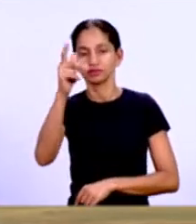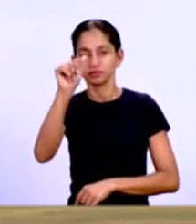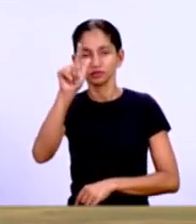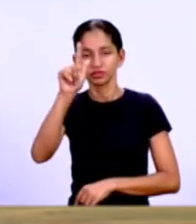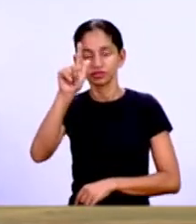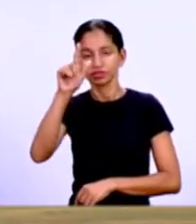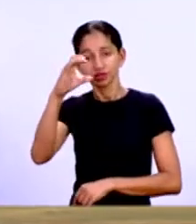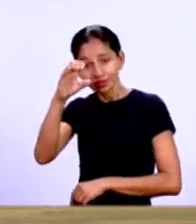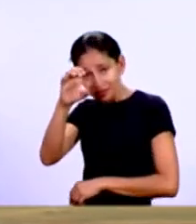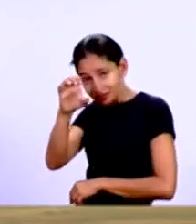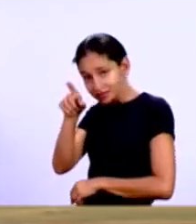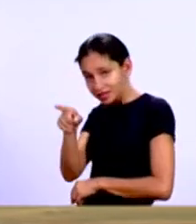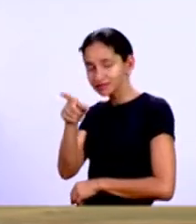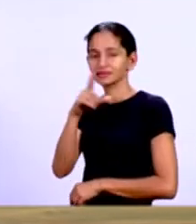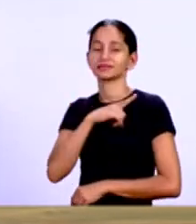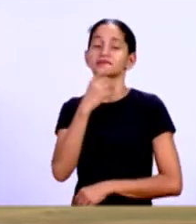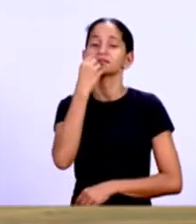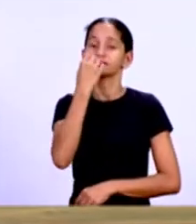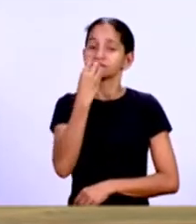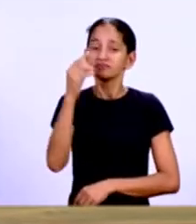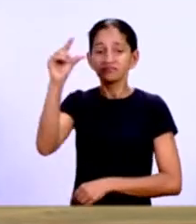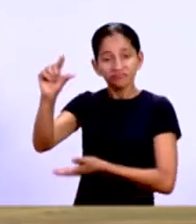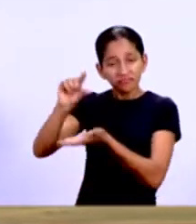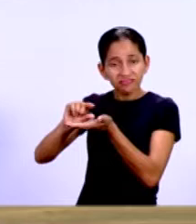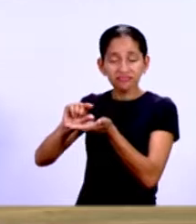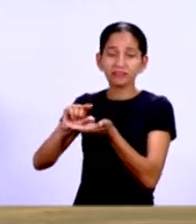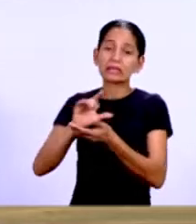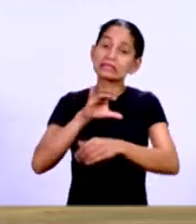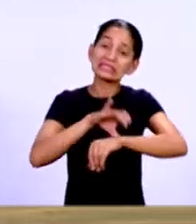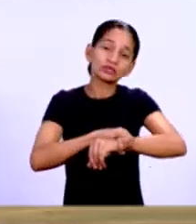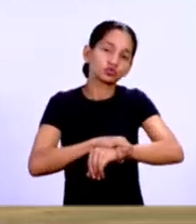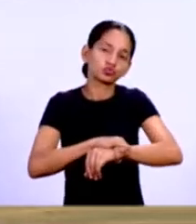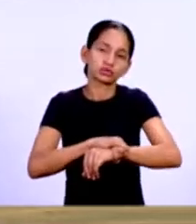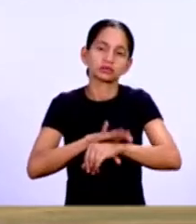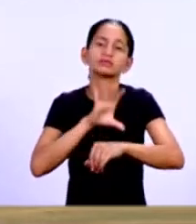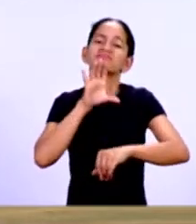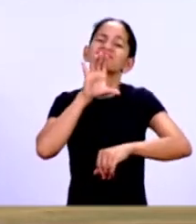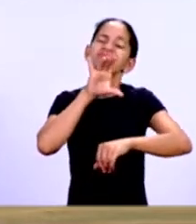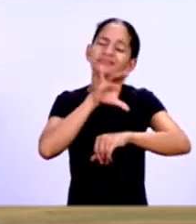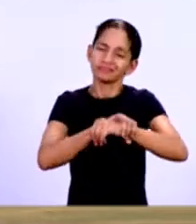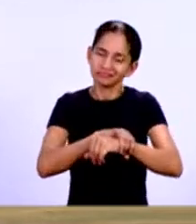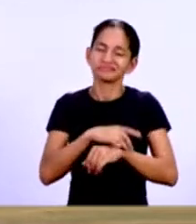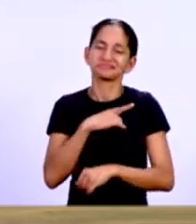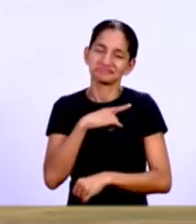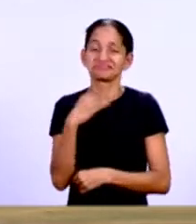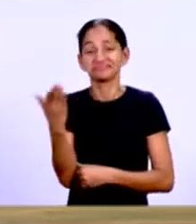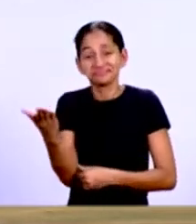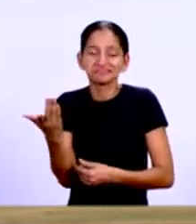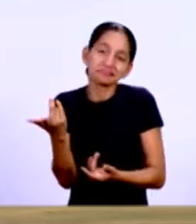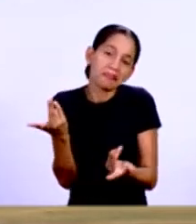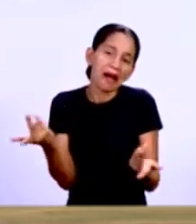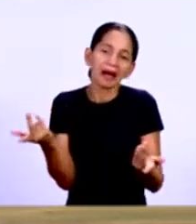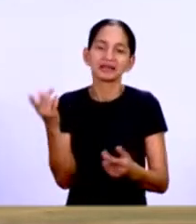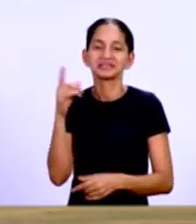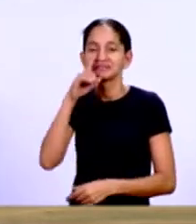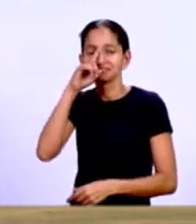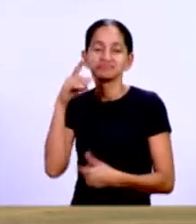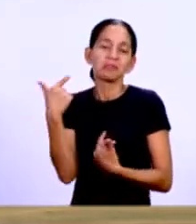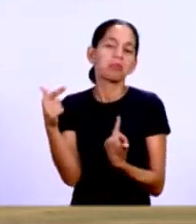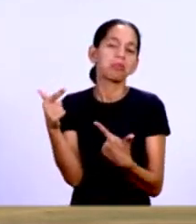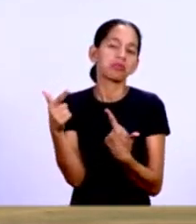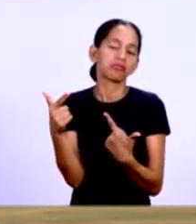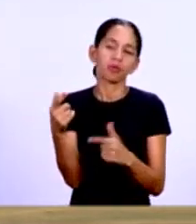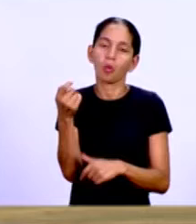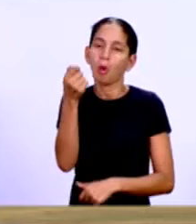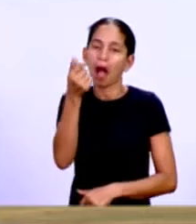segura normalmente tem um retorno baixo e uma operação com risco alto tende a te rentabilizar um retorno muito maior. Nós estamos falando